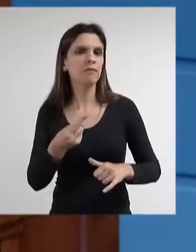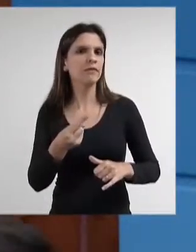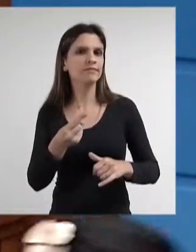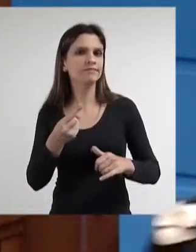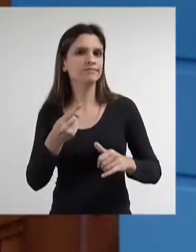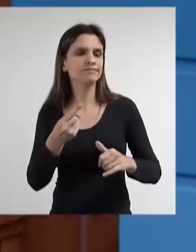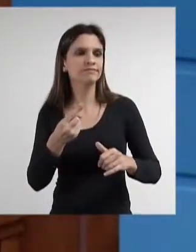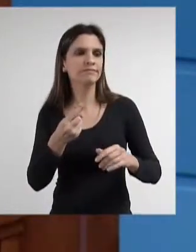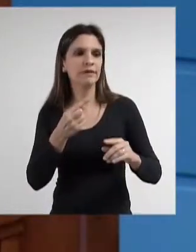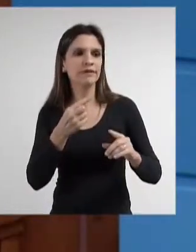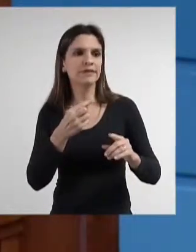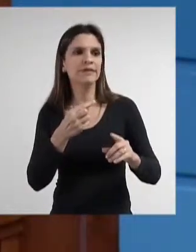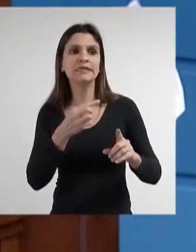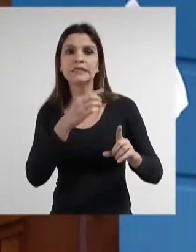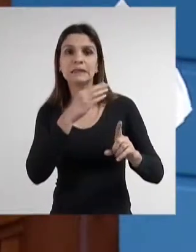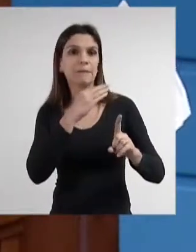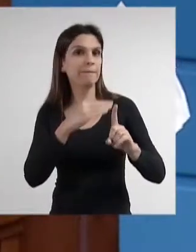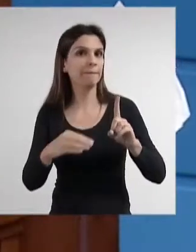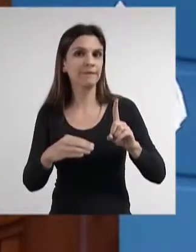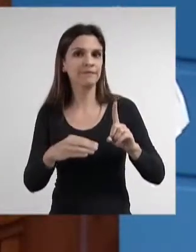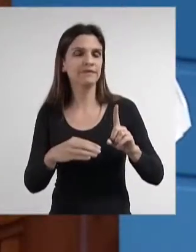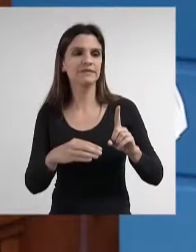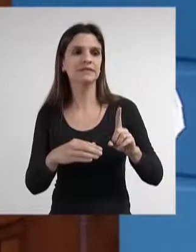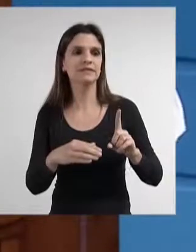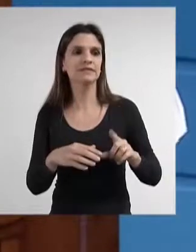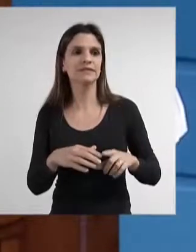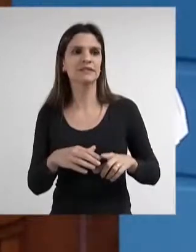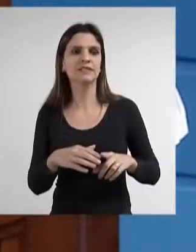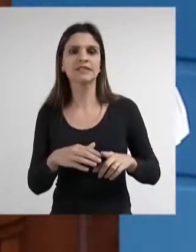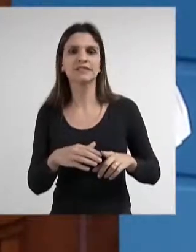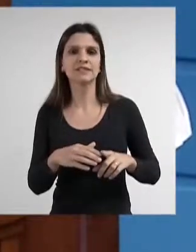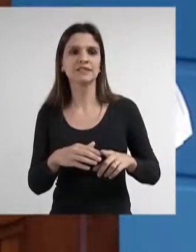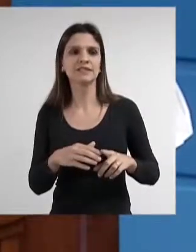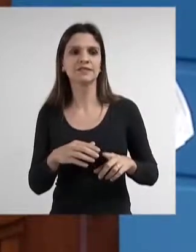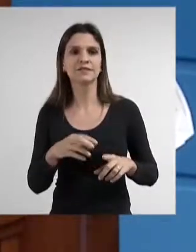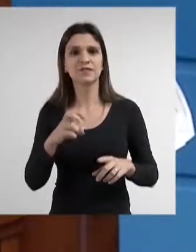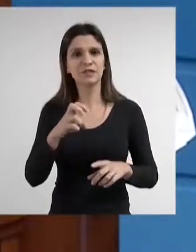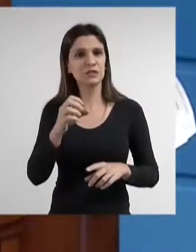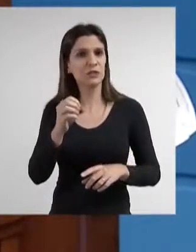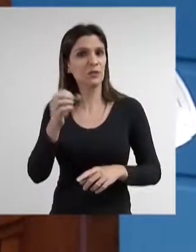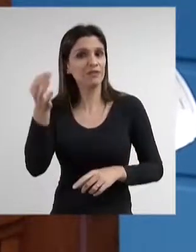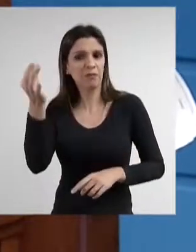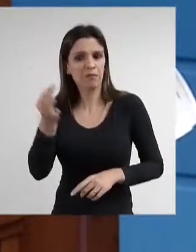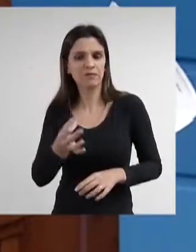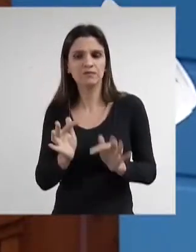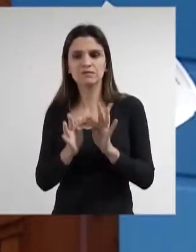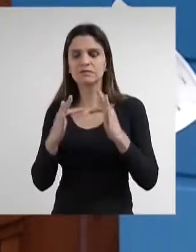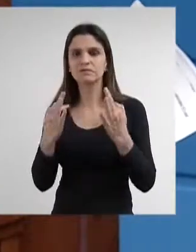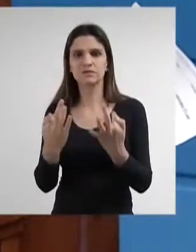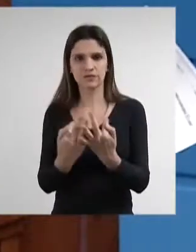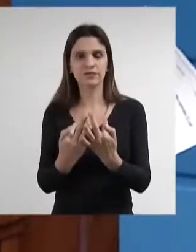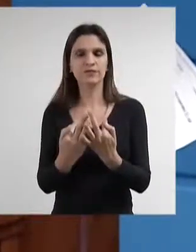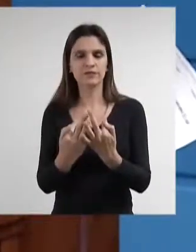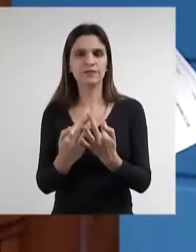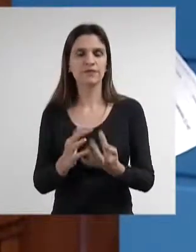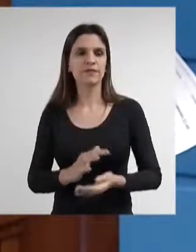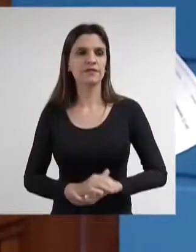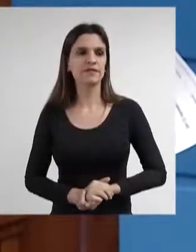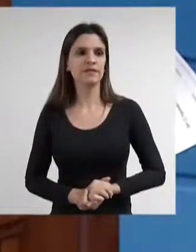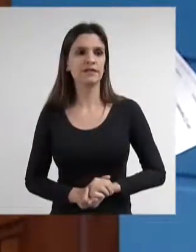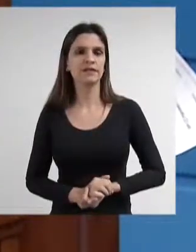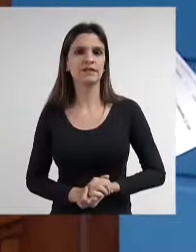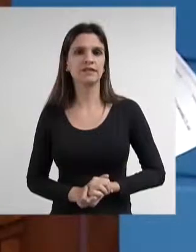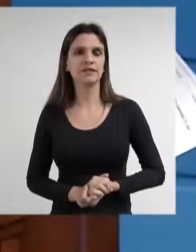a metade, 50% das famílias. E o que o governo do estado